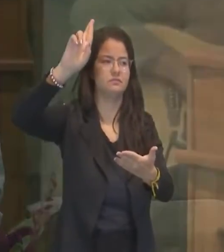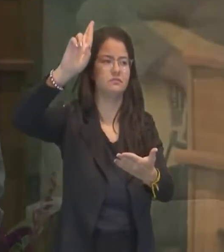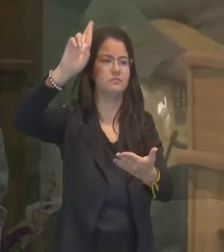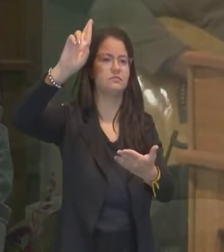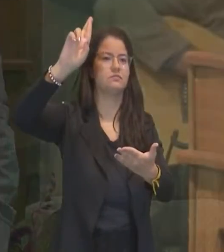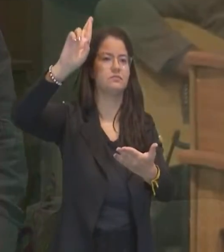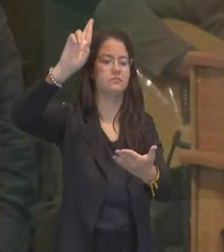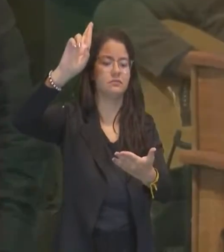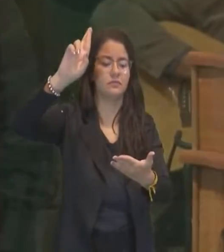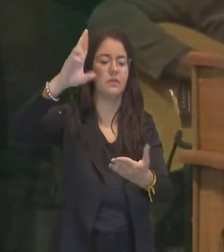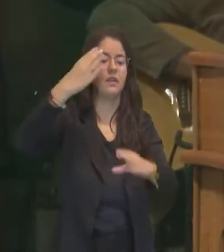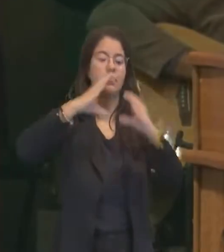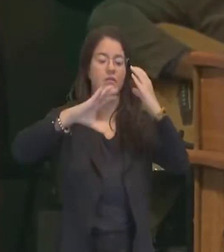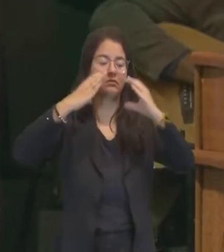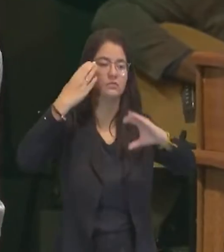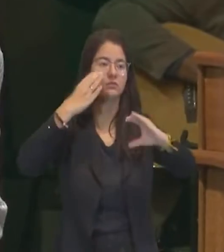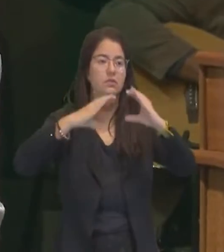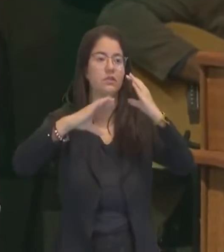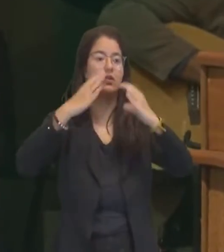Aleluia,